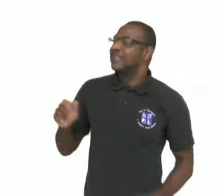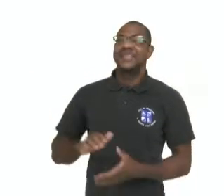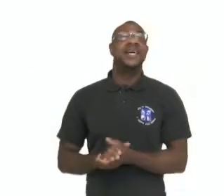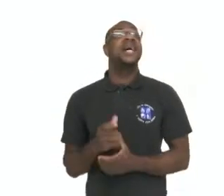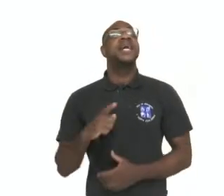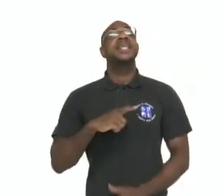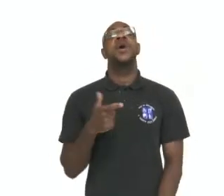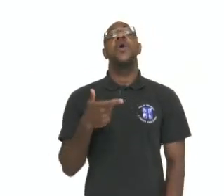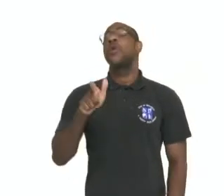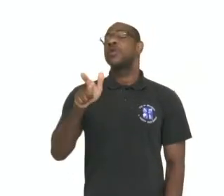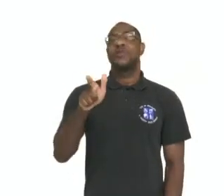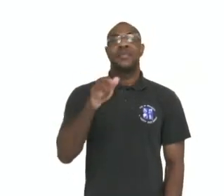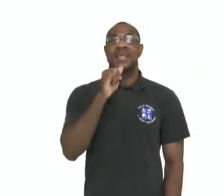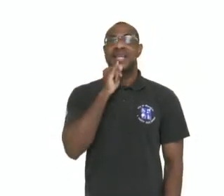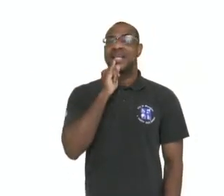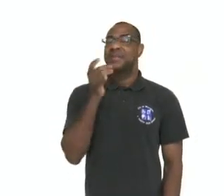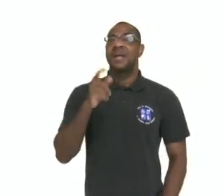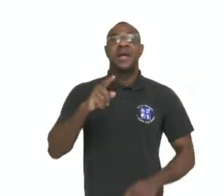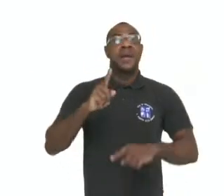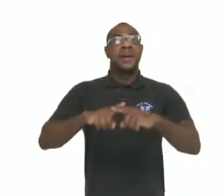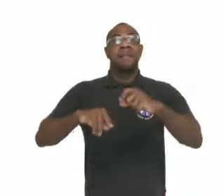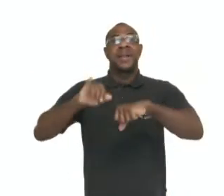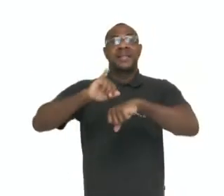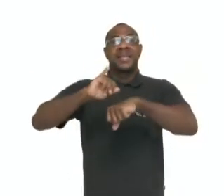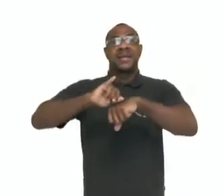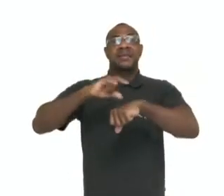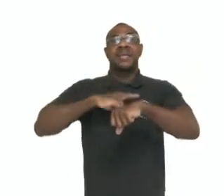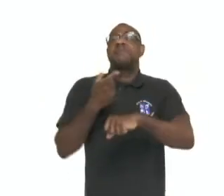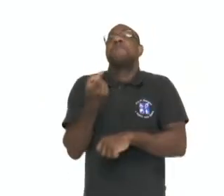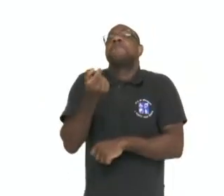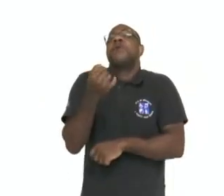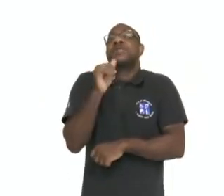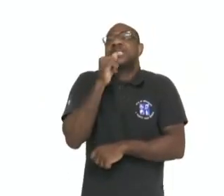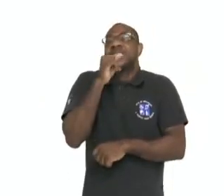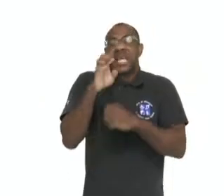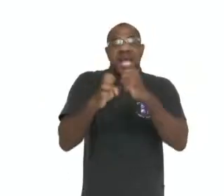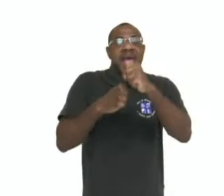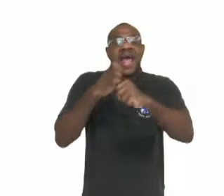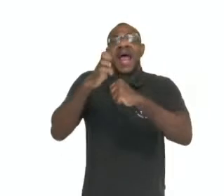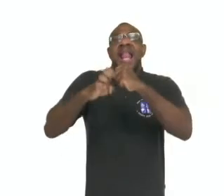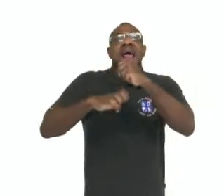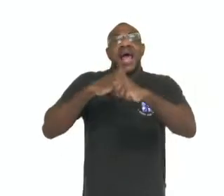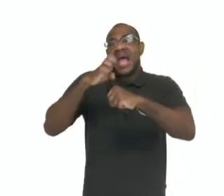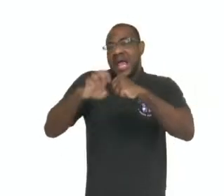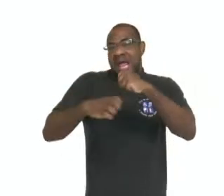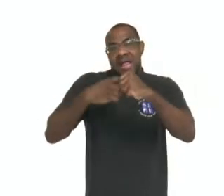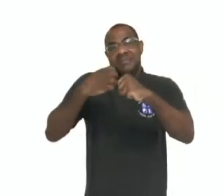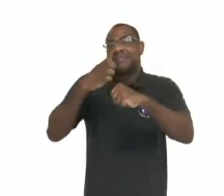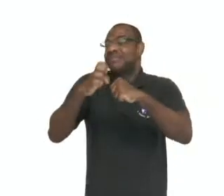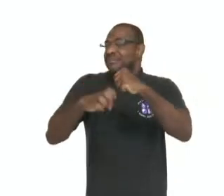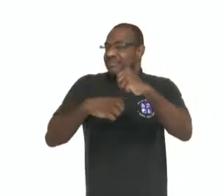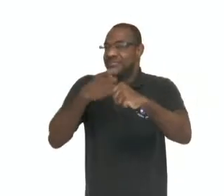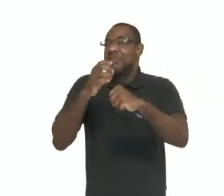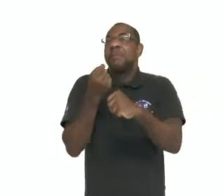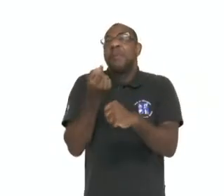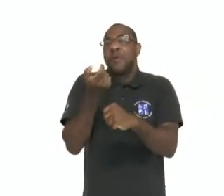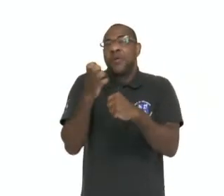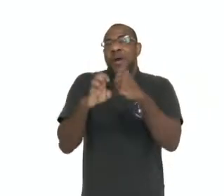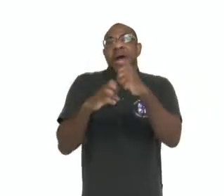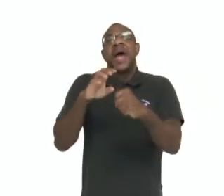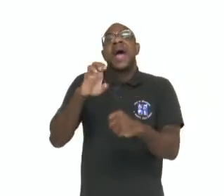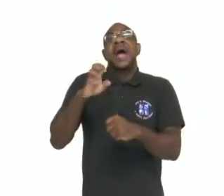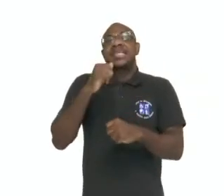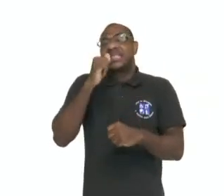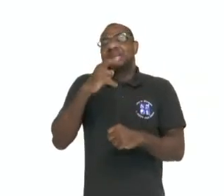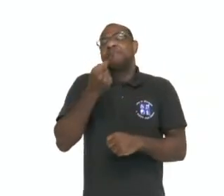né, de isolantes, que são aqueles materiais que possuem o quê? Poucos elétrons e que resistem ao fluxo, ao movimento desses